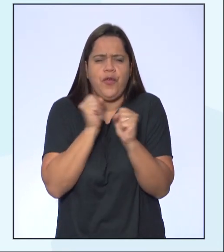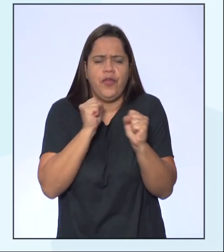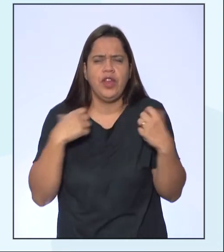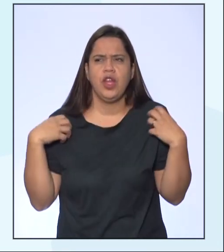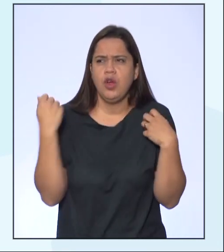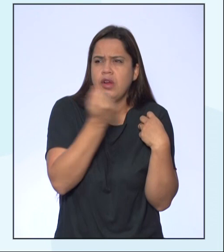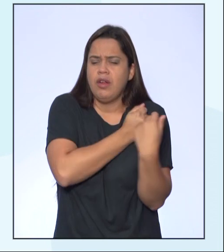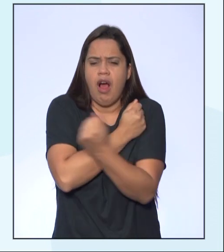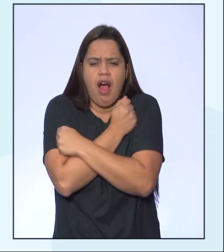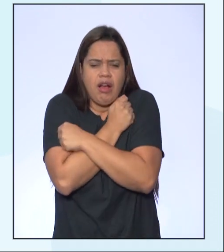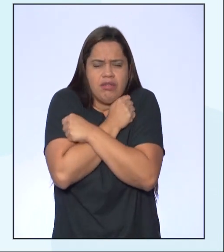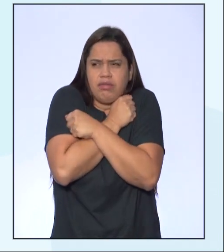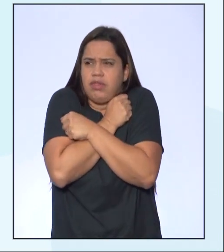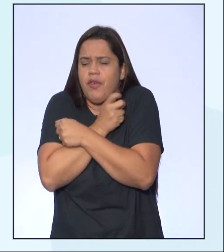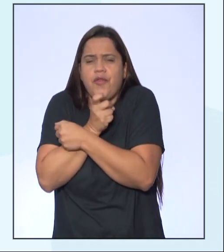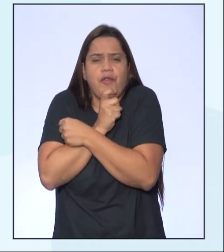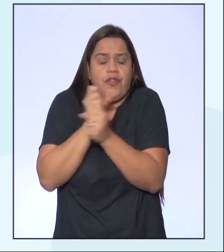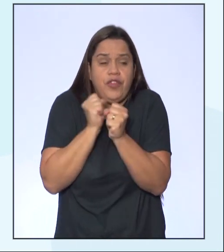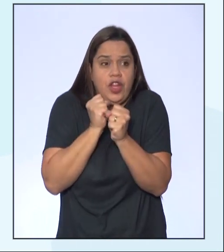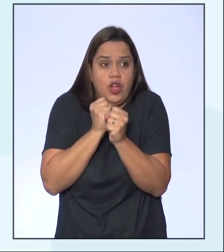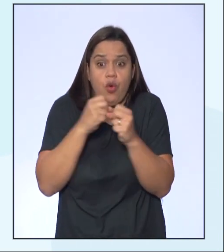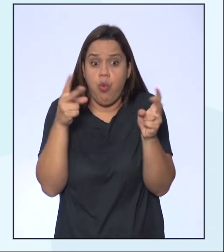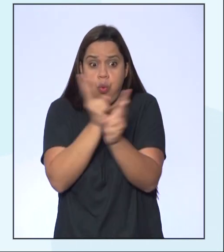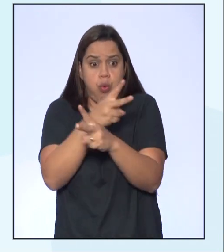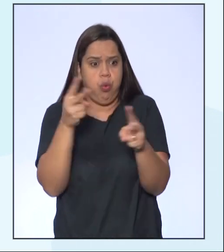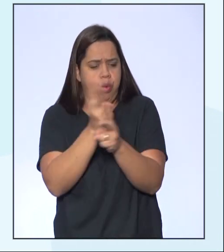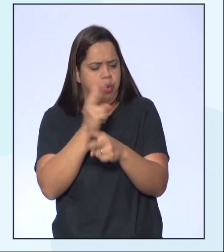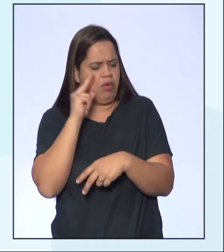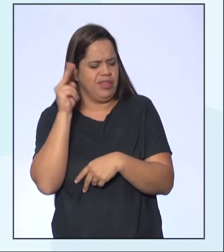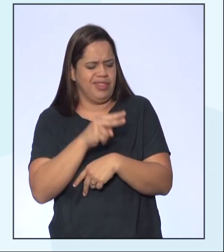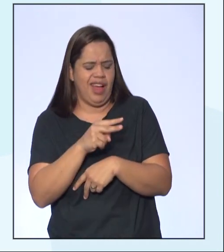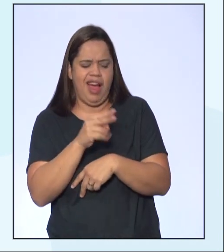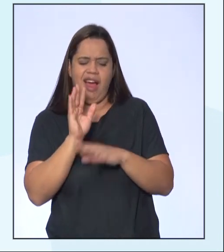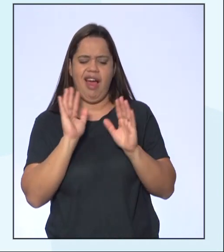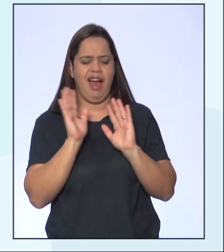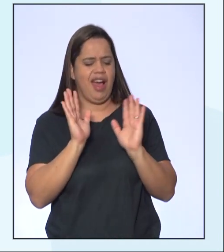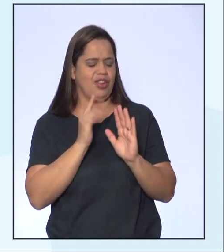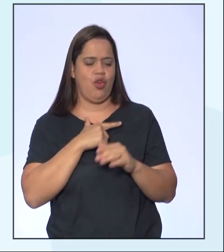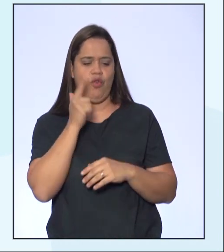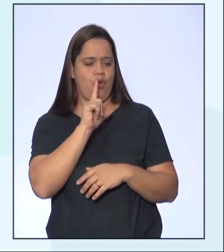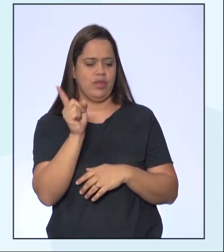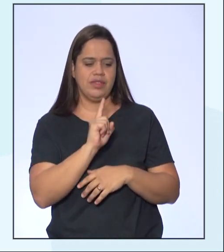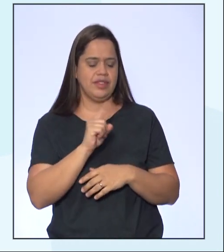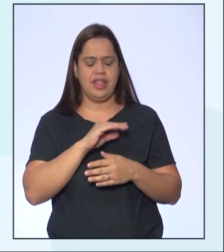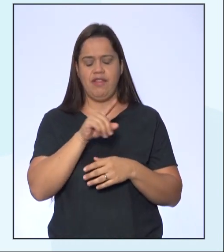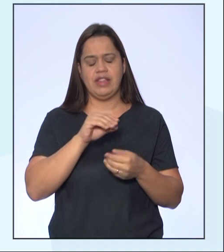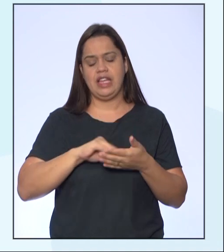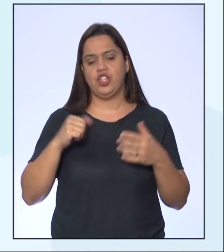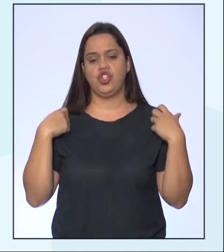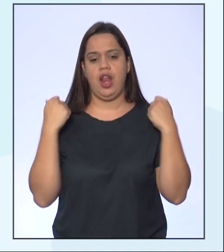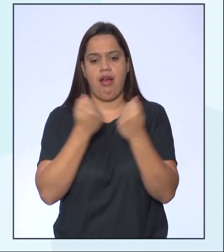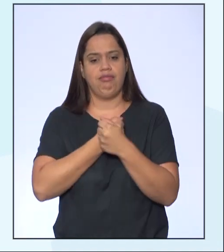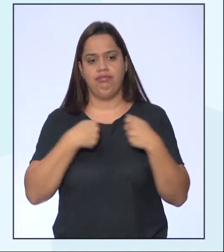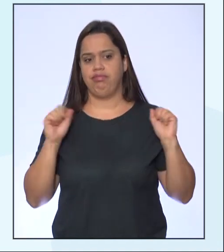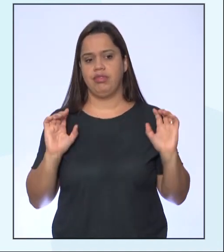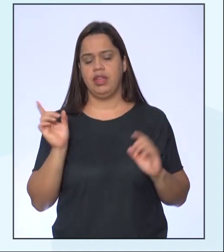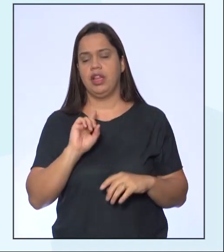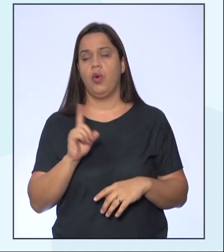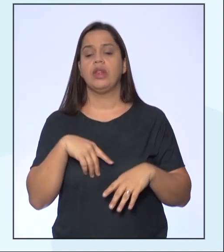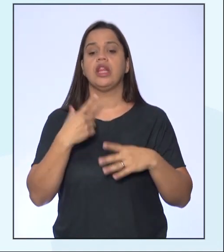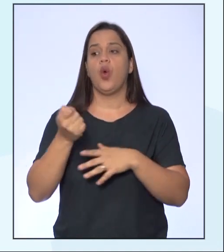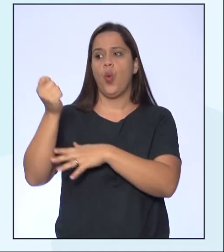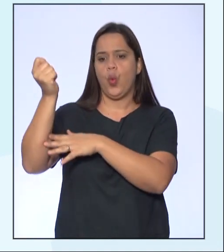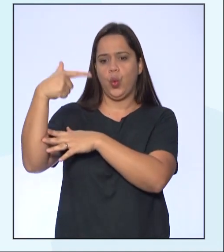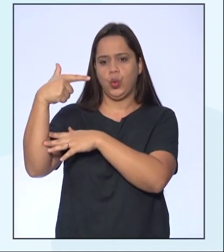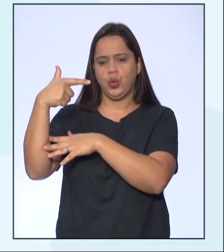no casaco. Em desespero, o vento reconheceu que deveria desistir. Então, o sol